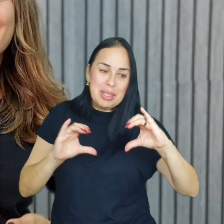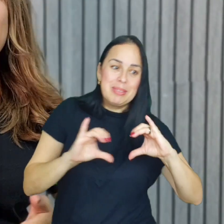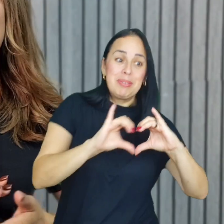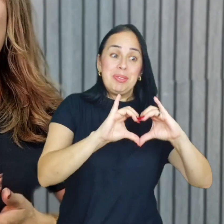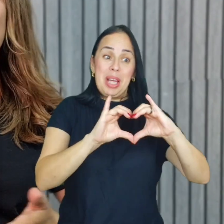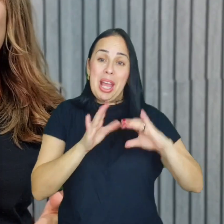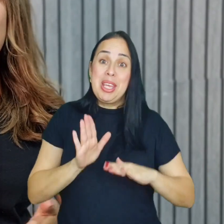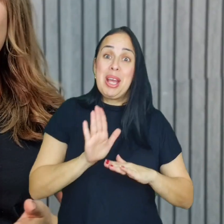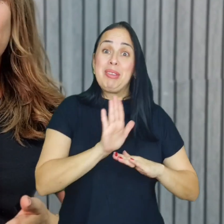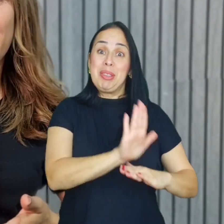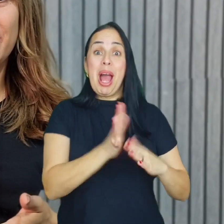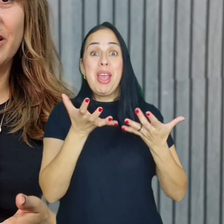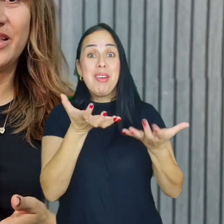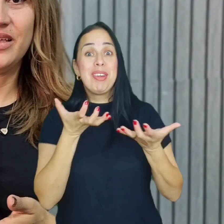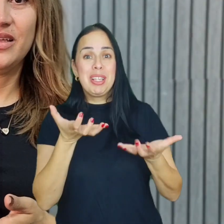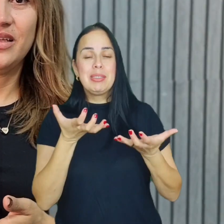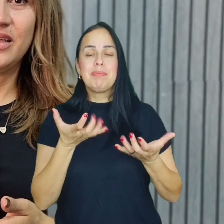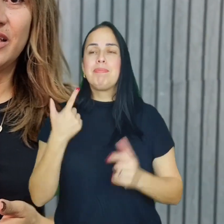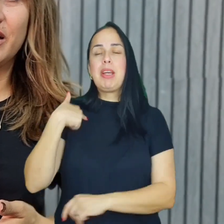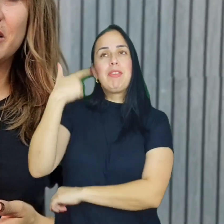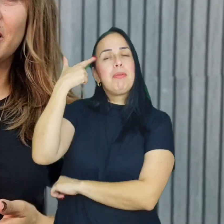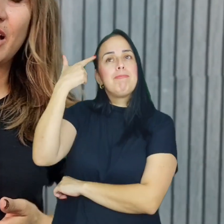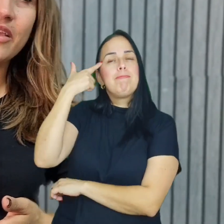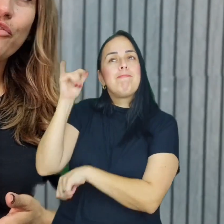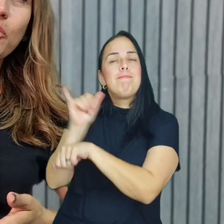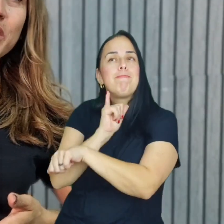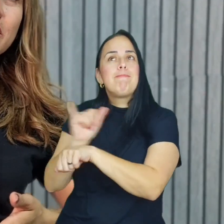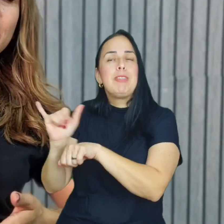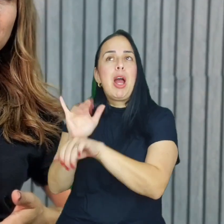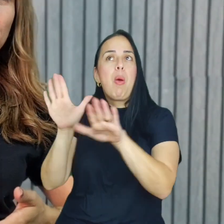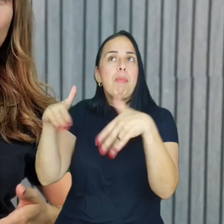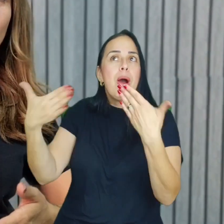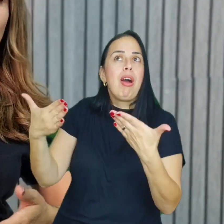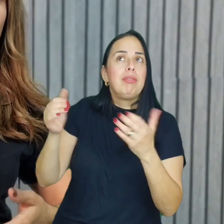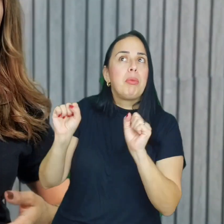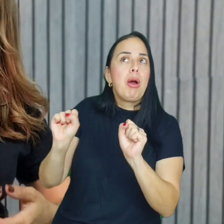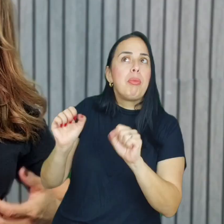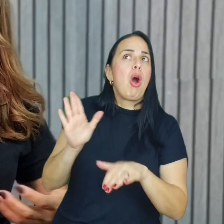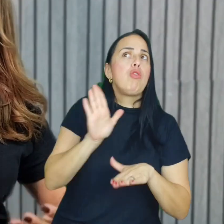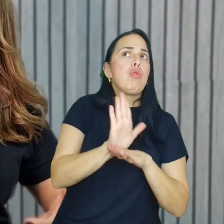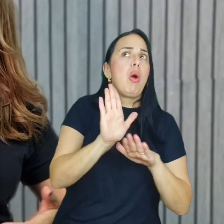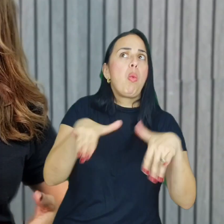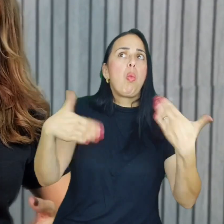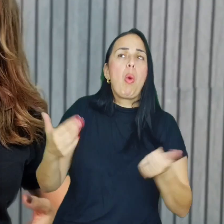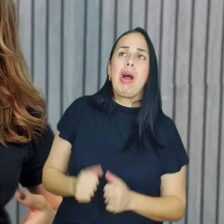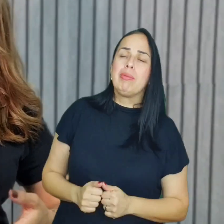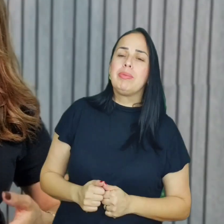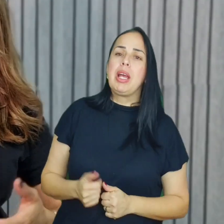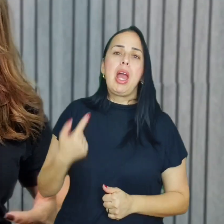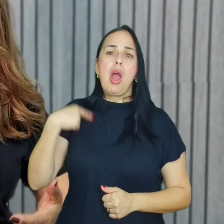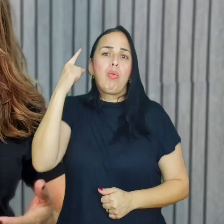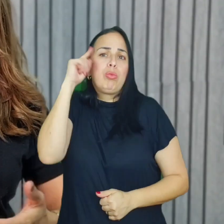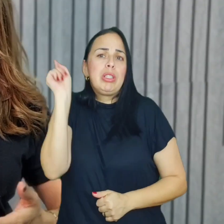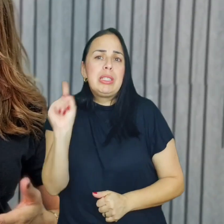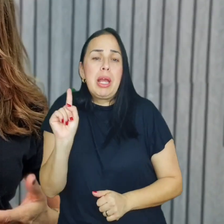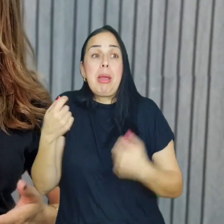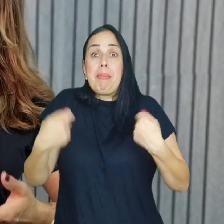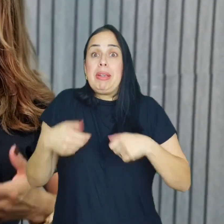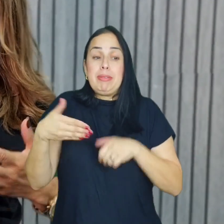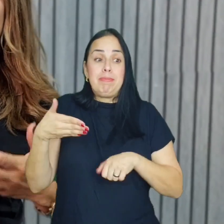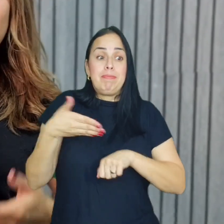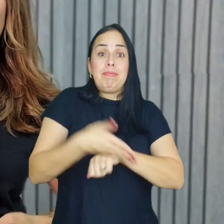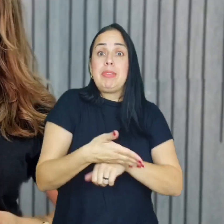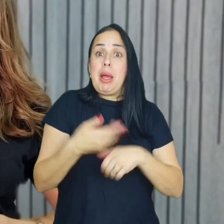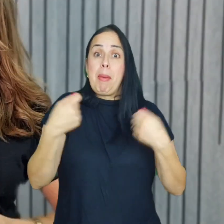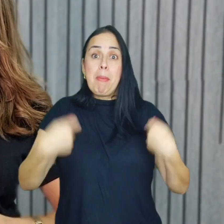quero muito fazer algo por esse lugar aqui. E aí eu fico pensando assim, meu Deus, mas o que eu posso fazer? Eu não sei, eu só sei